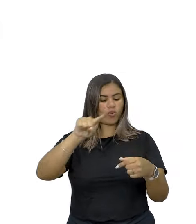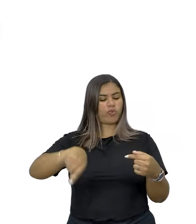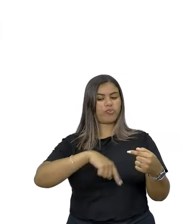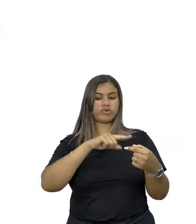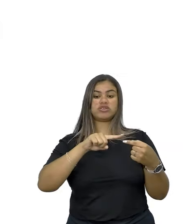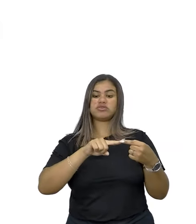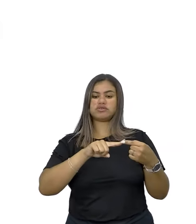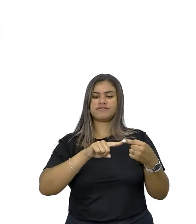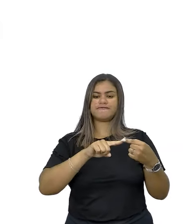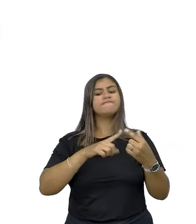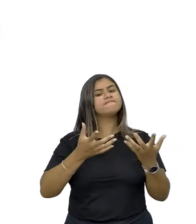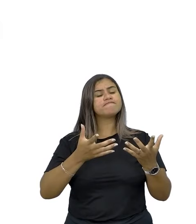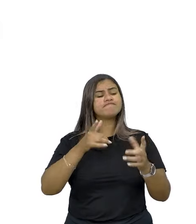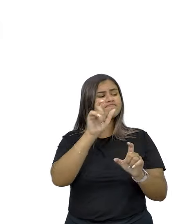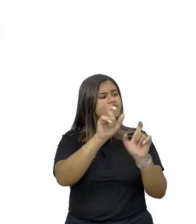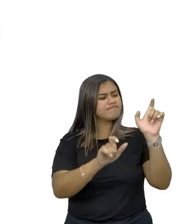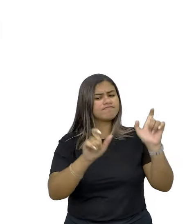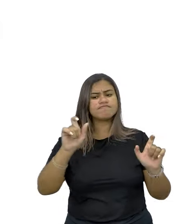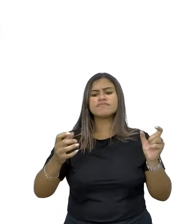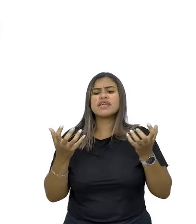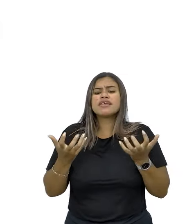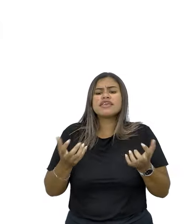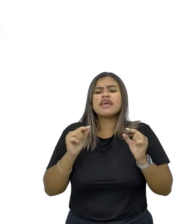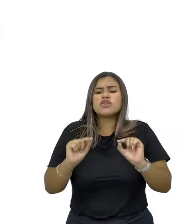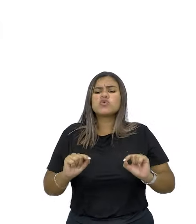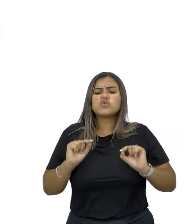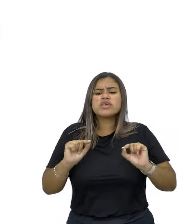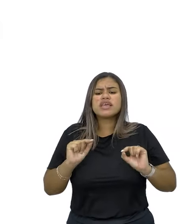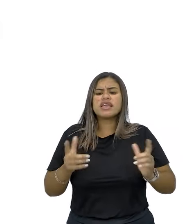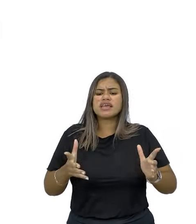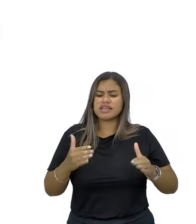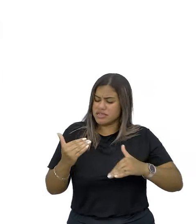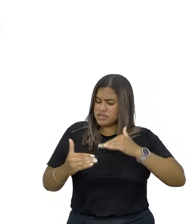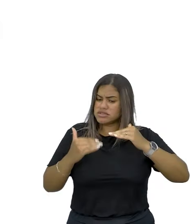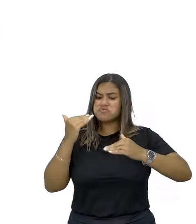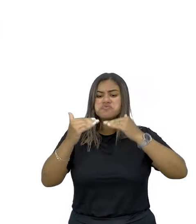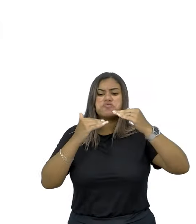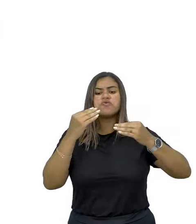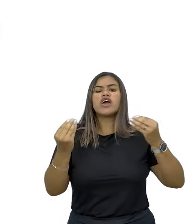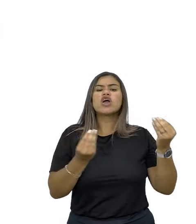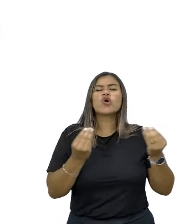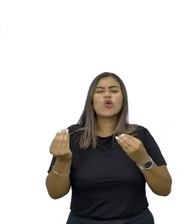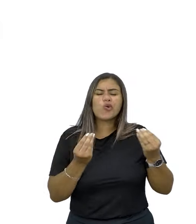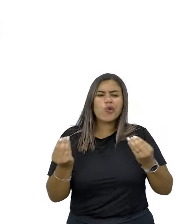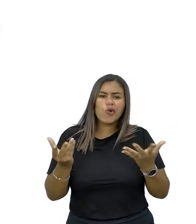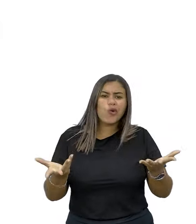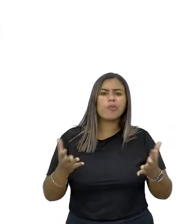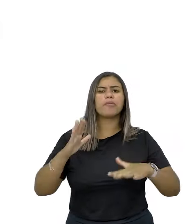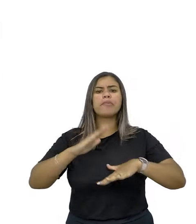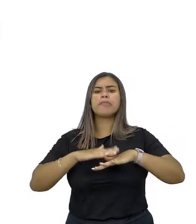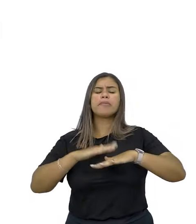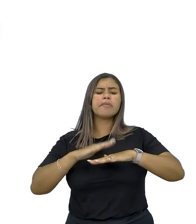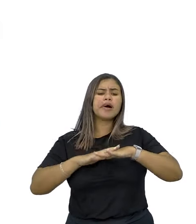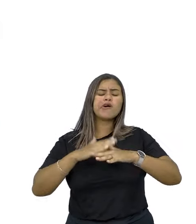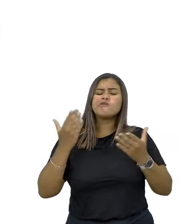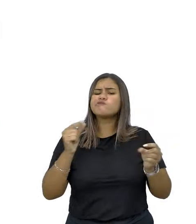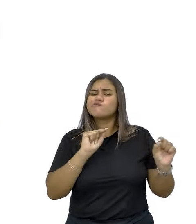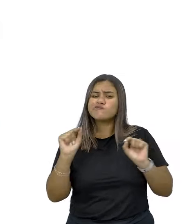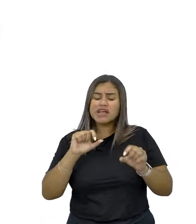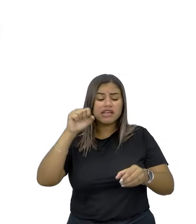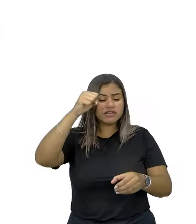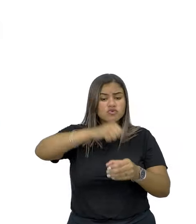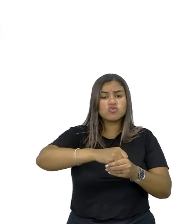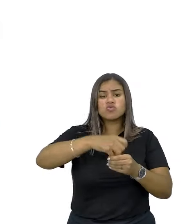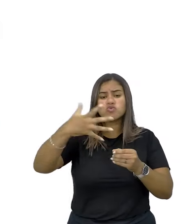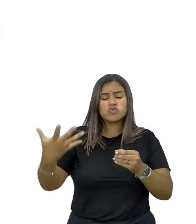que eu quero com esses estudantes? O que eu quero desenvolver? Dicas do professor sensíveis, o que eu vou trabalhar, quais são os conteúdos que nós